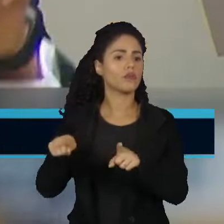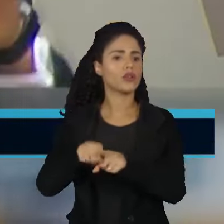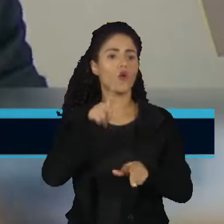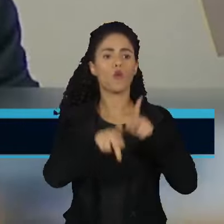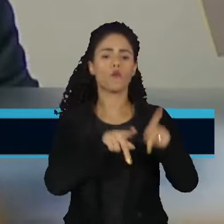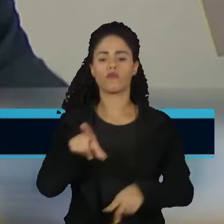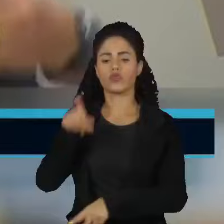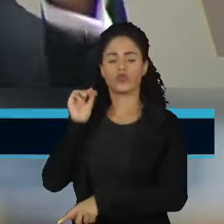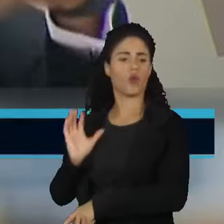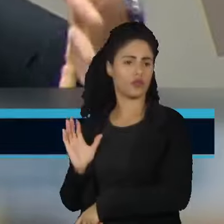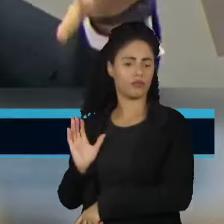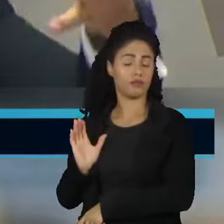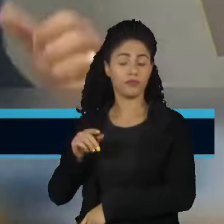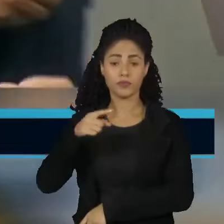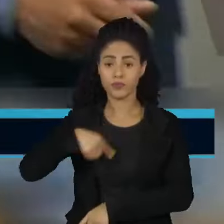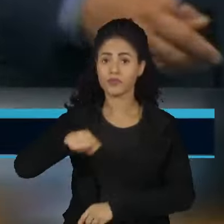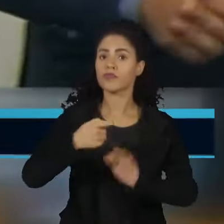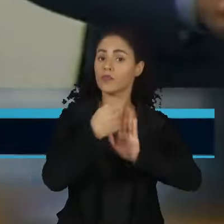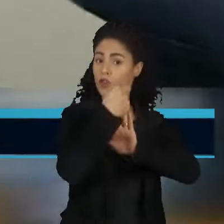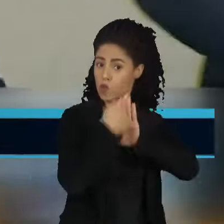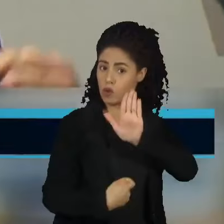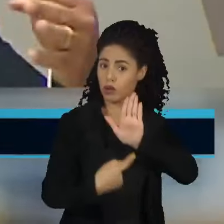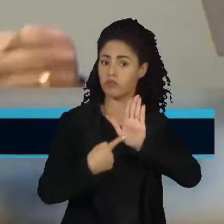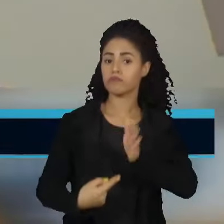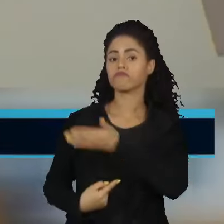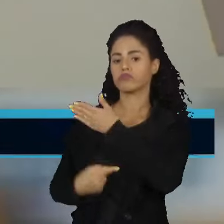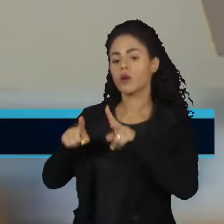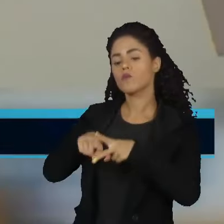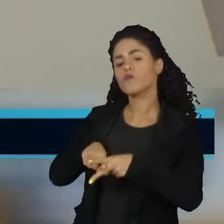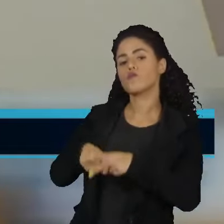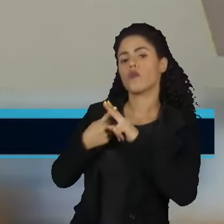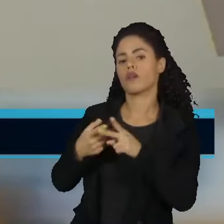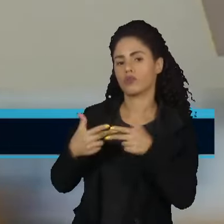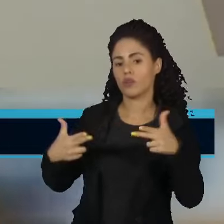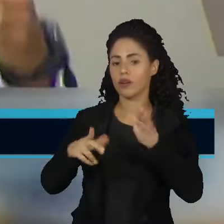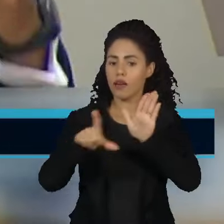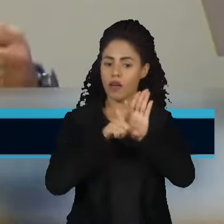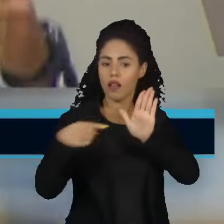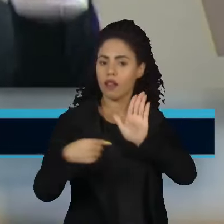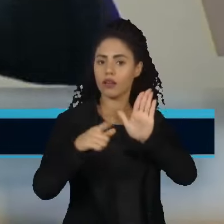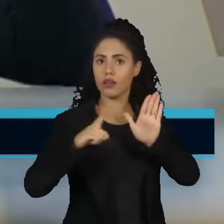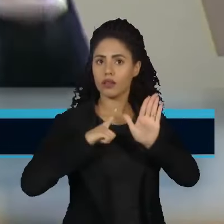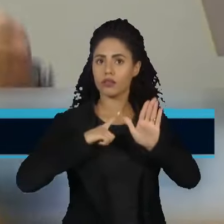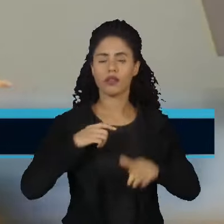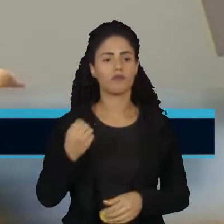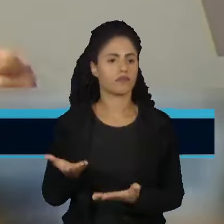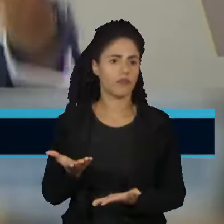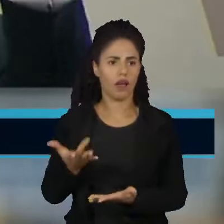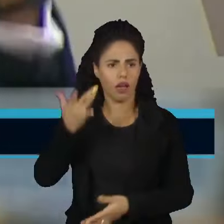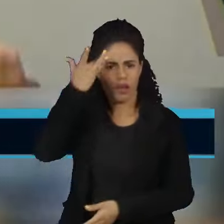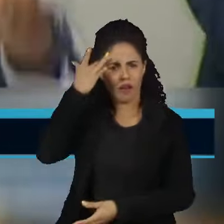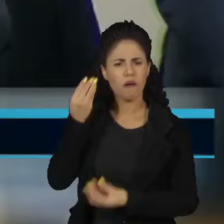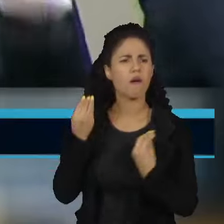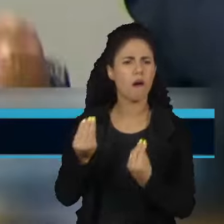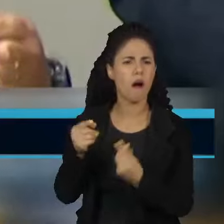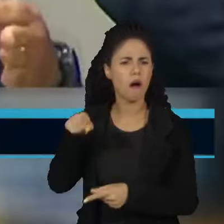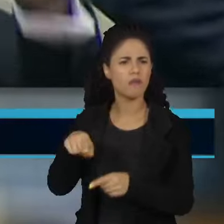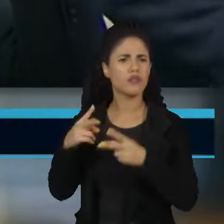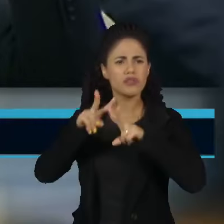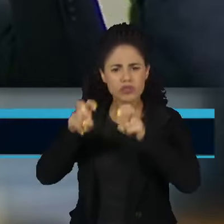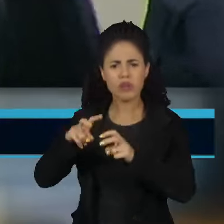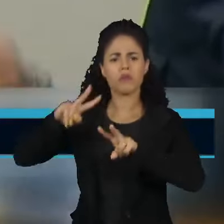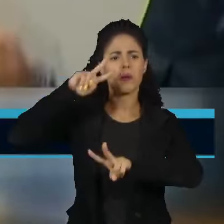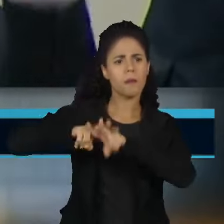povo. Segundo o relator, o projeto corrige uma distorção da lei em vigor. É hipocrisia a gente falar em